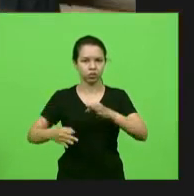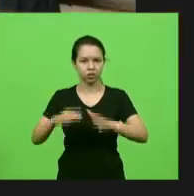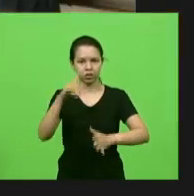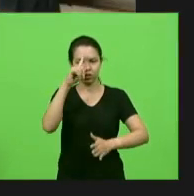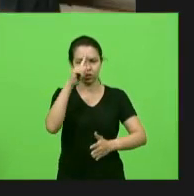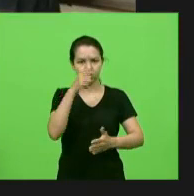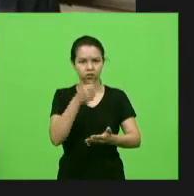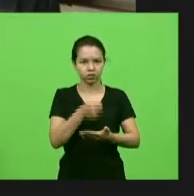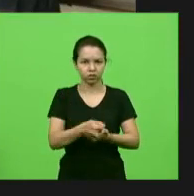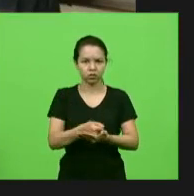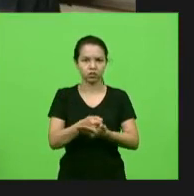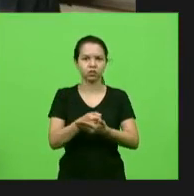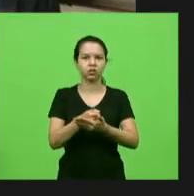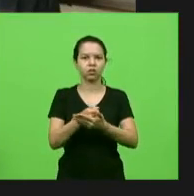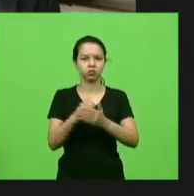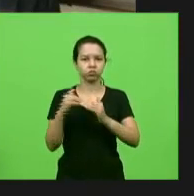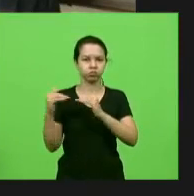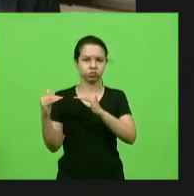tomada.